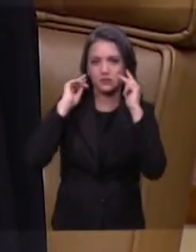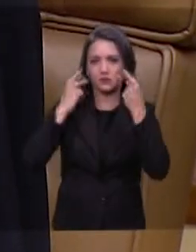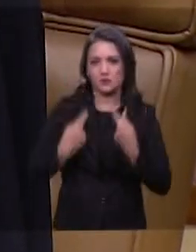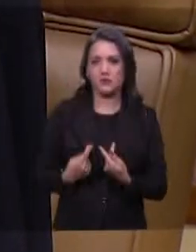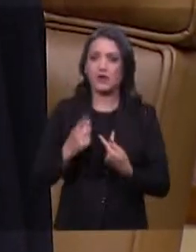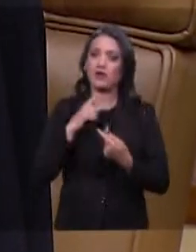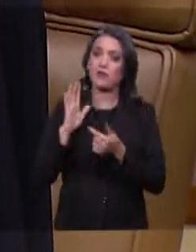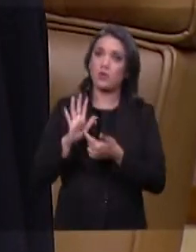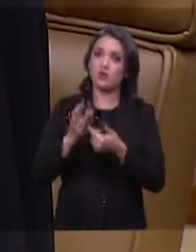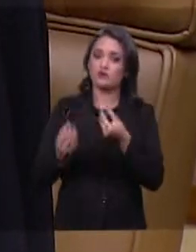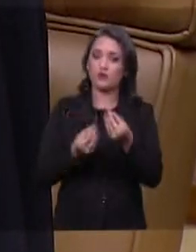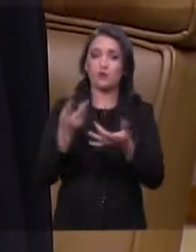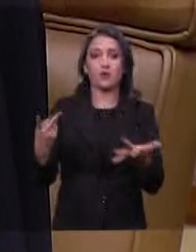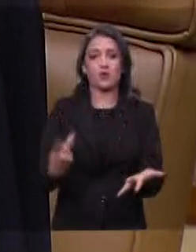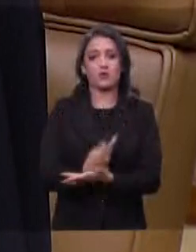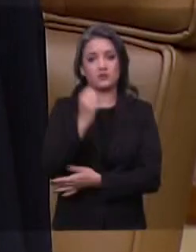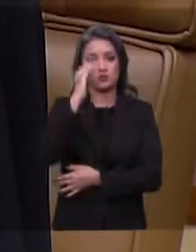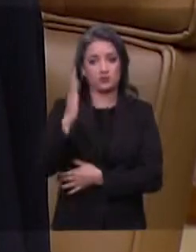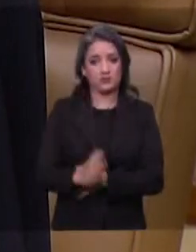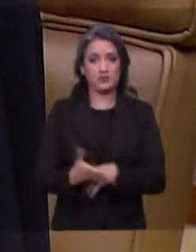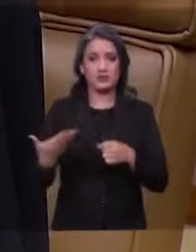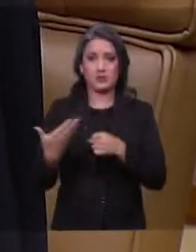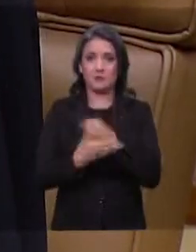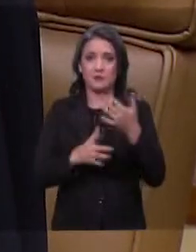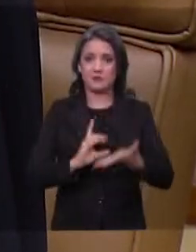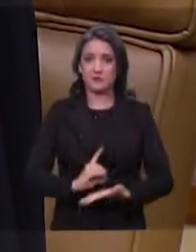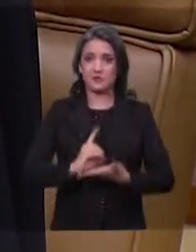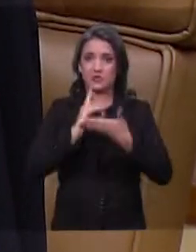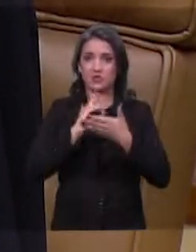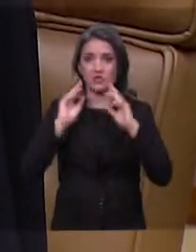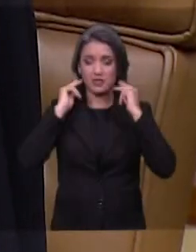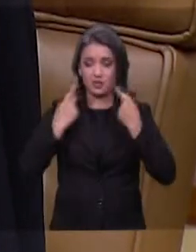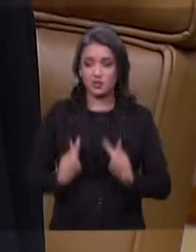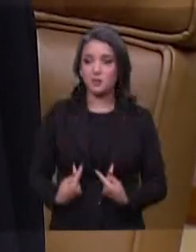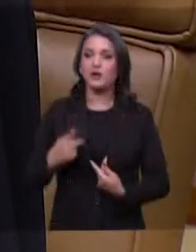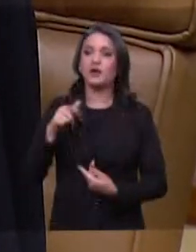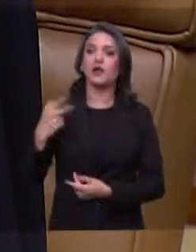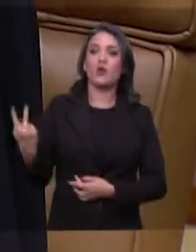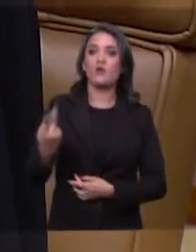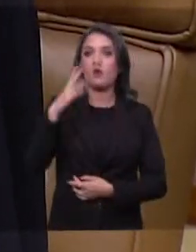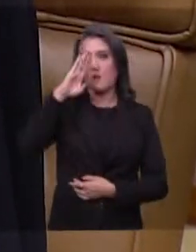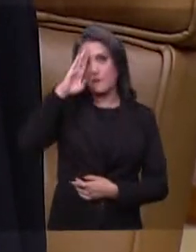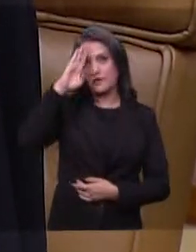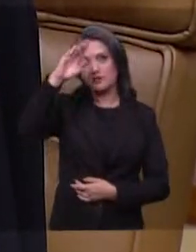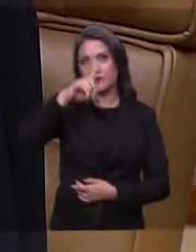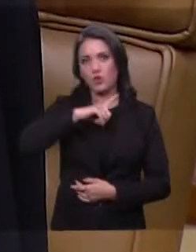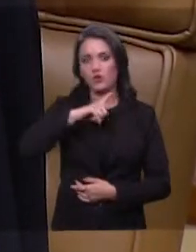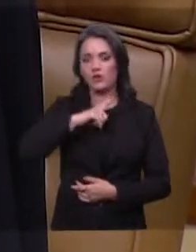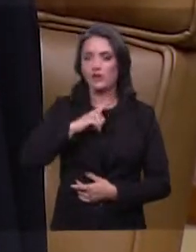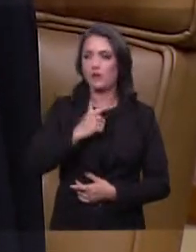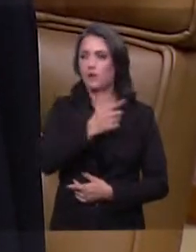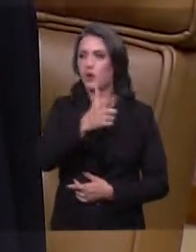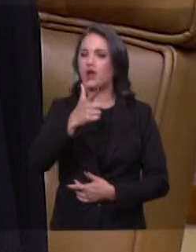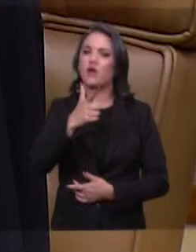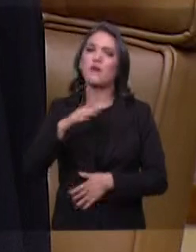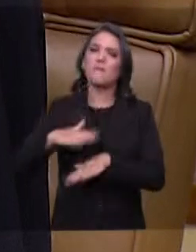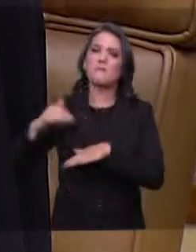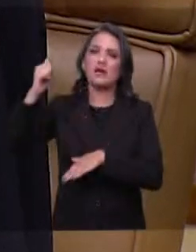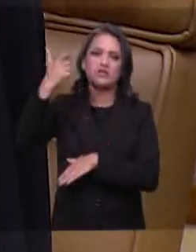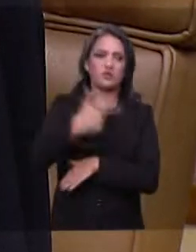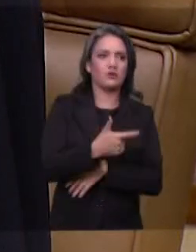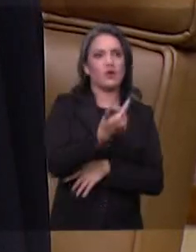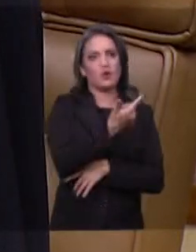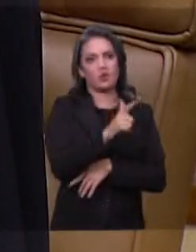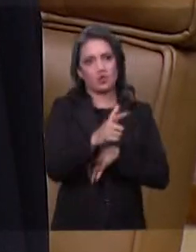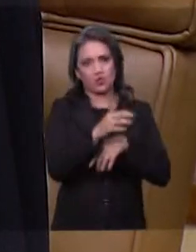Estado brasileiro. O princípio da dignidade humana é o valor supremo que afeta todos os outros direitos fundamentais do